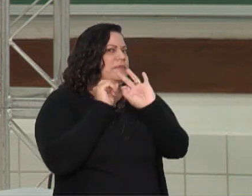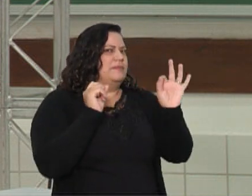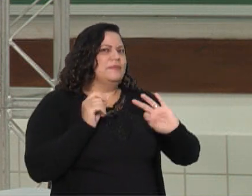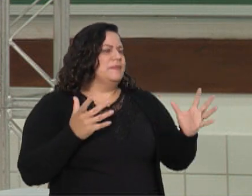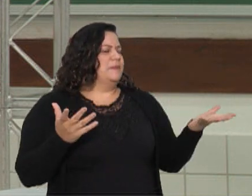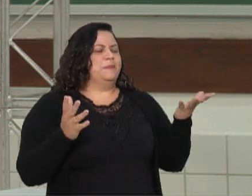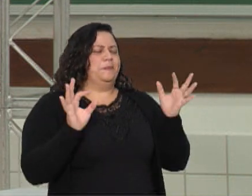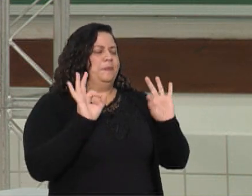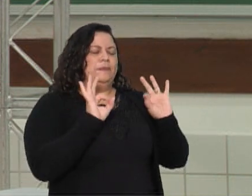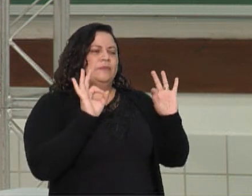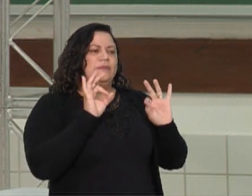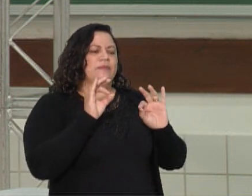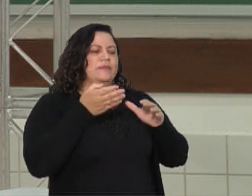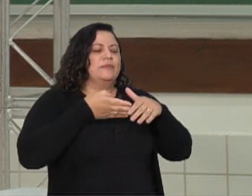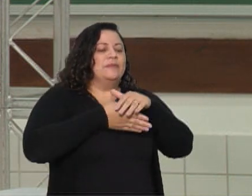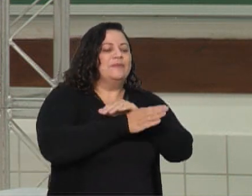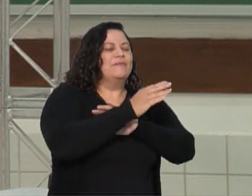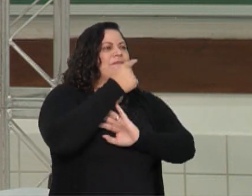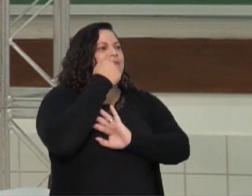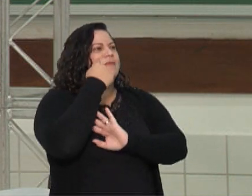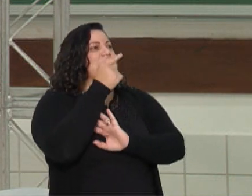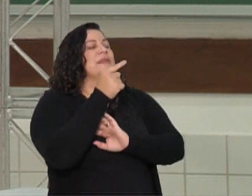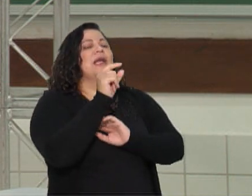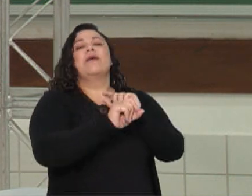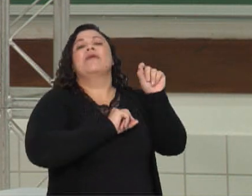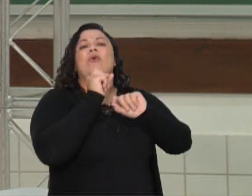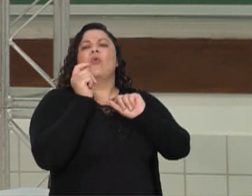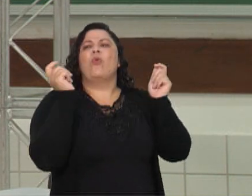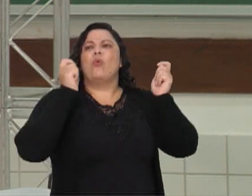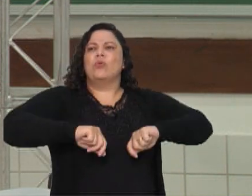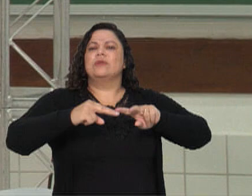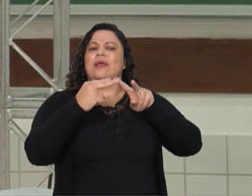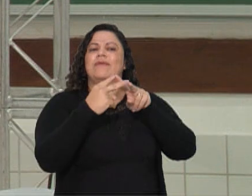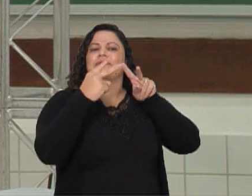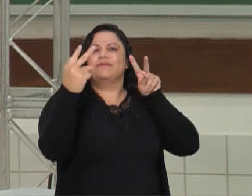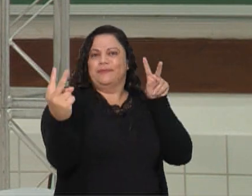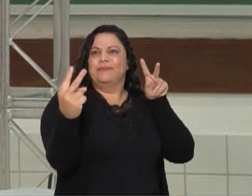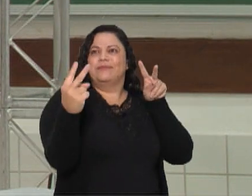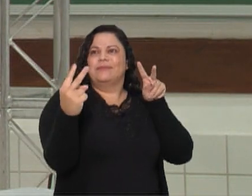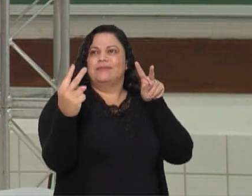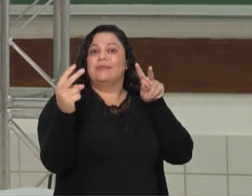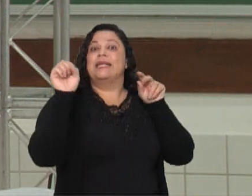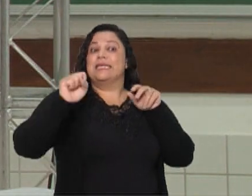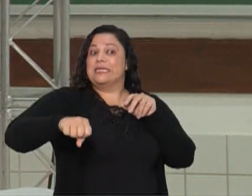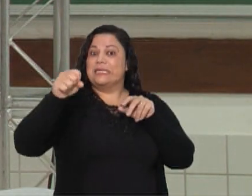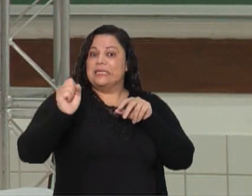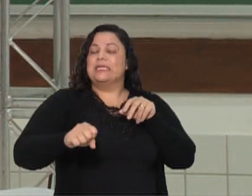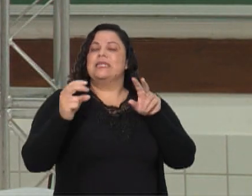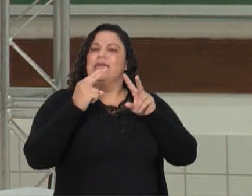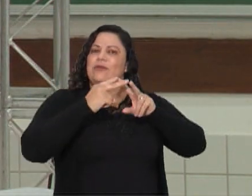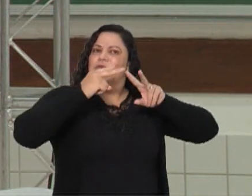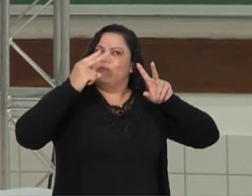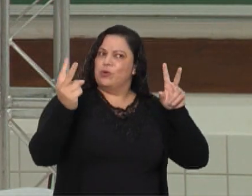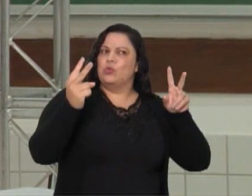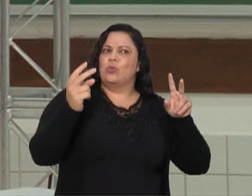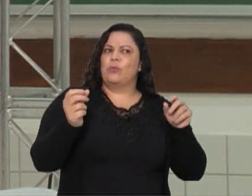Apreciar a obra de arte. Mas a gente consegue ver isso virtualmente. Por isso, eu trouxe o endereço aqui para vocês, ó,